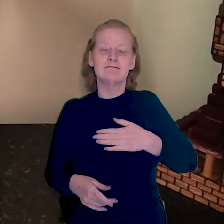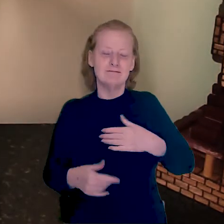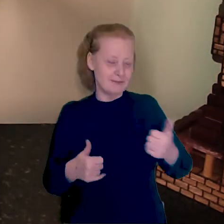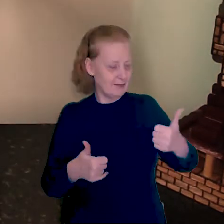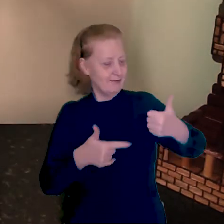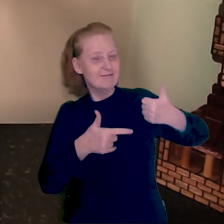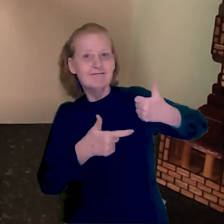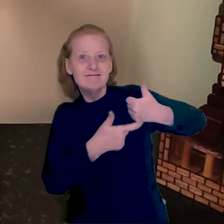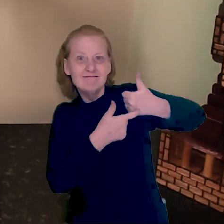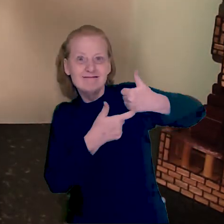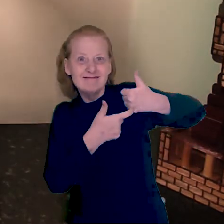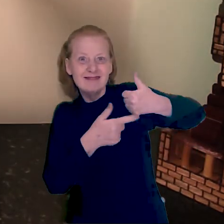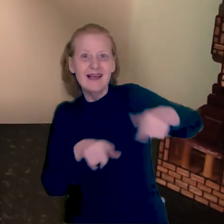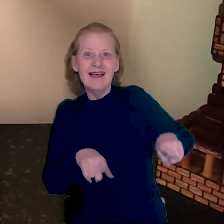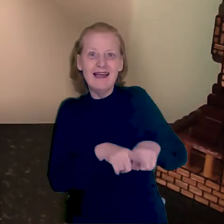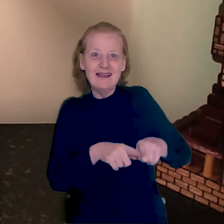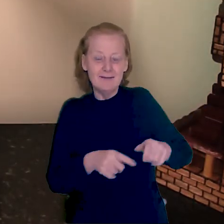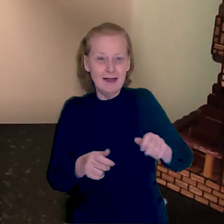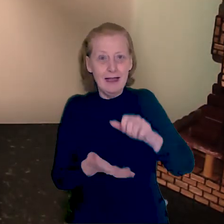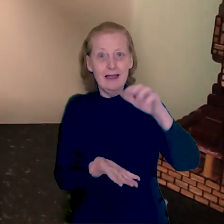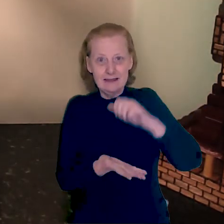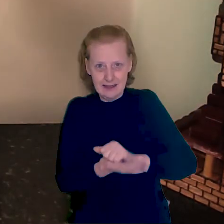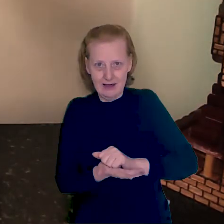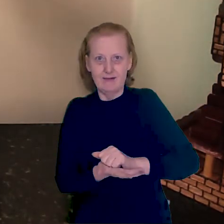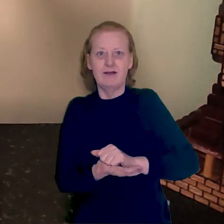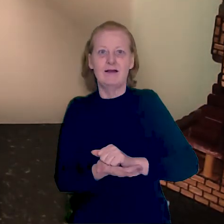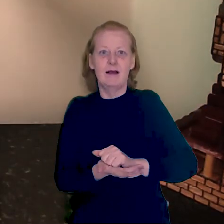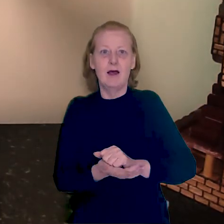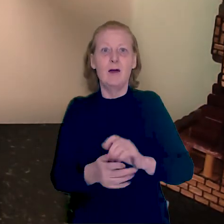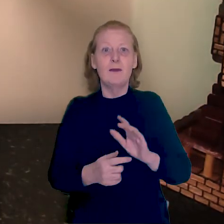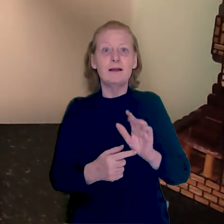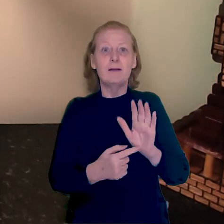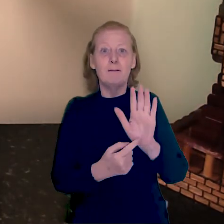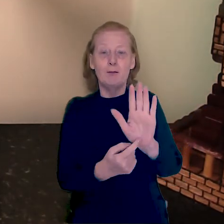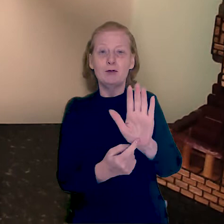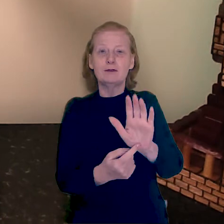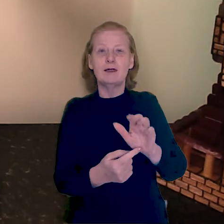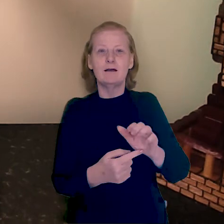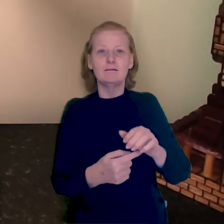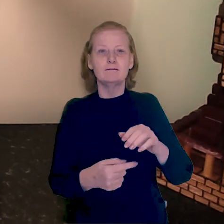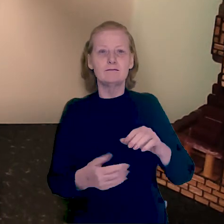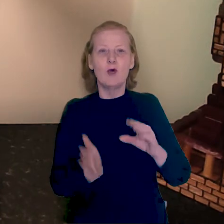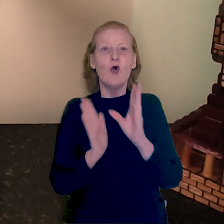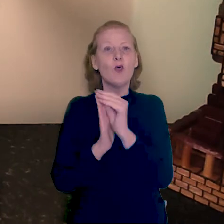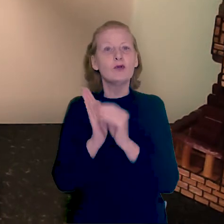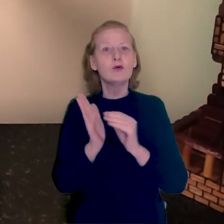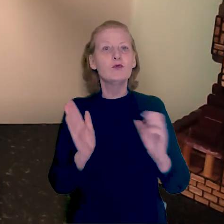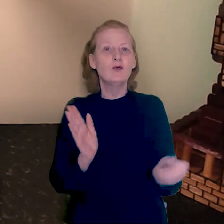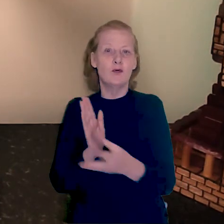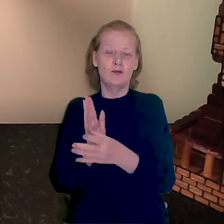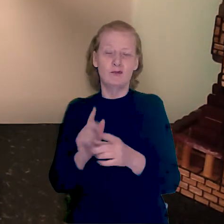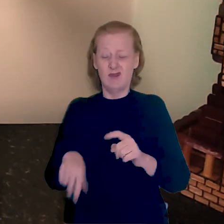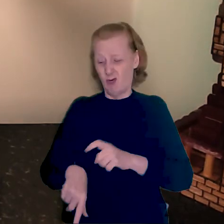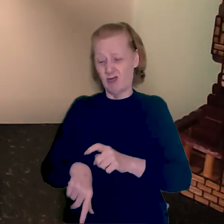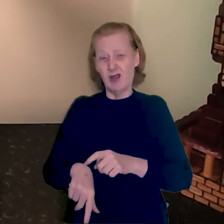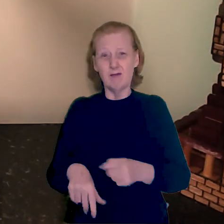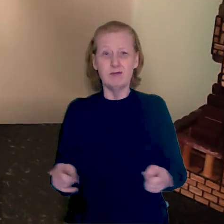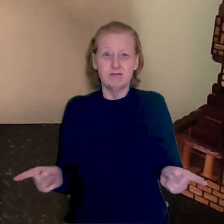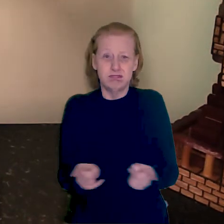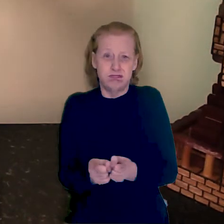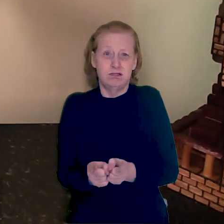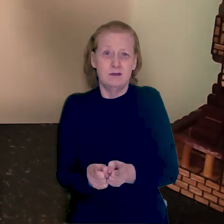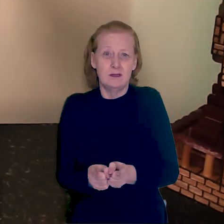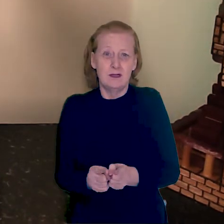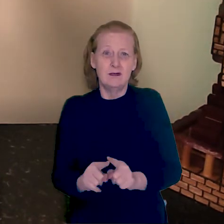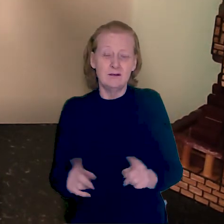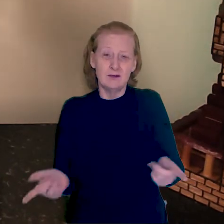só tem a mostrar mais conteúdo a vocês cada dia que passa, tá? A gente tem muito conteúdo, mas o tempo tá curto. Então,